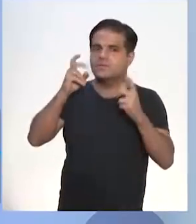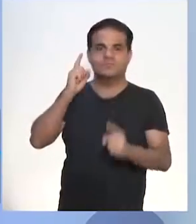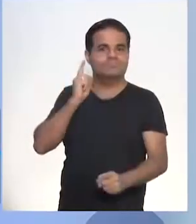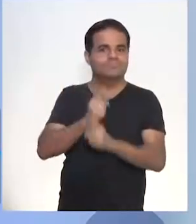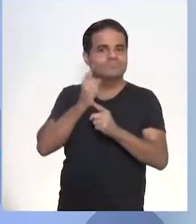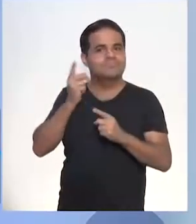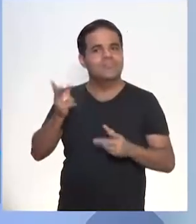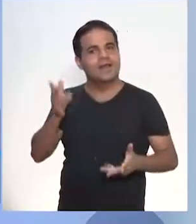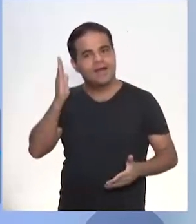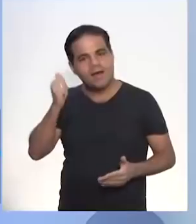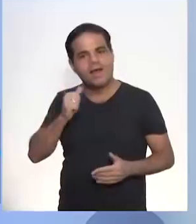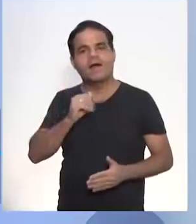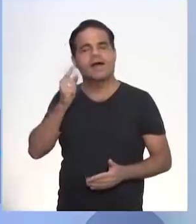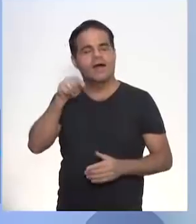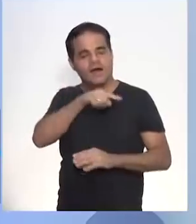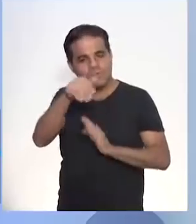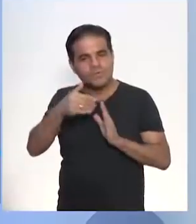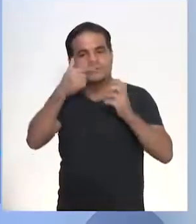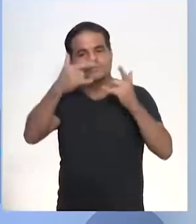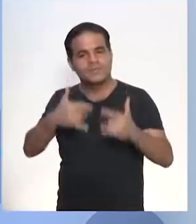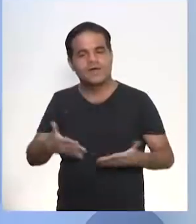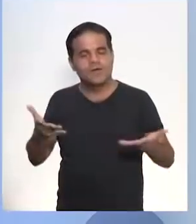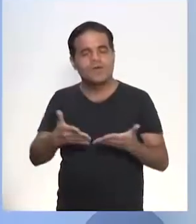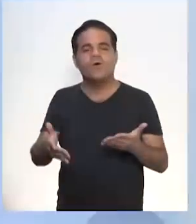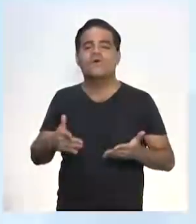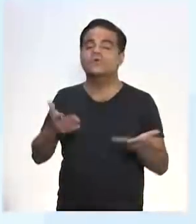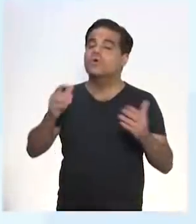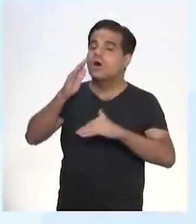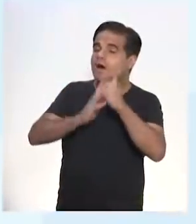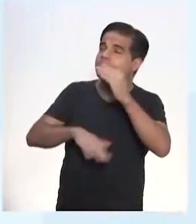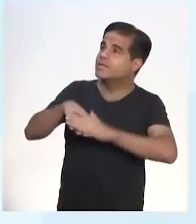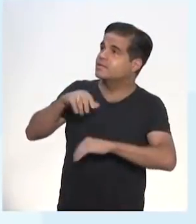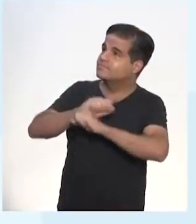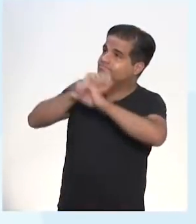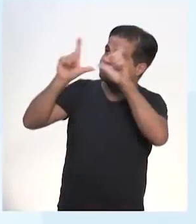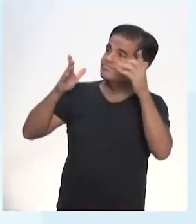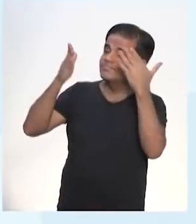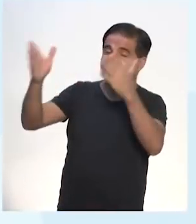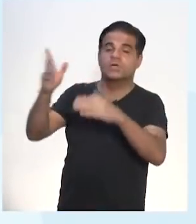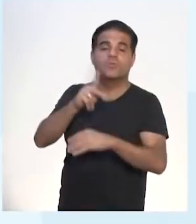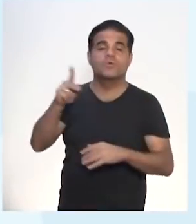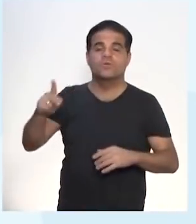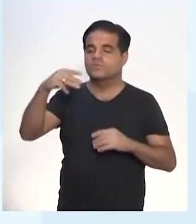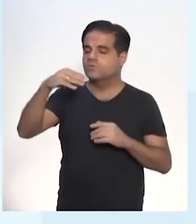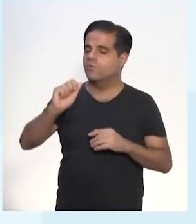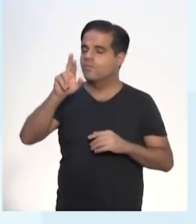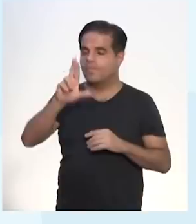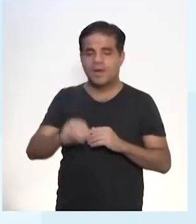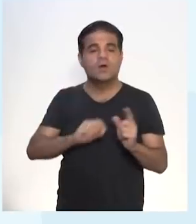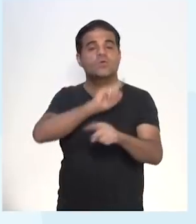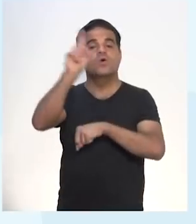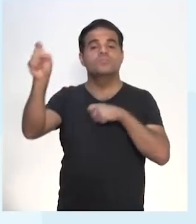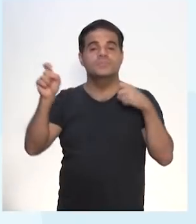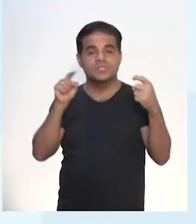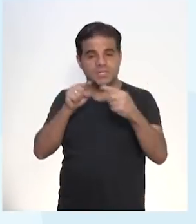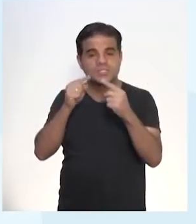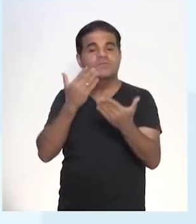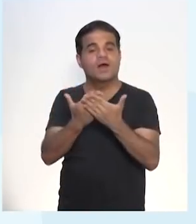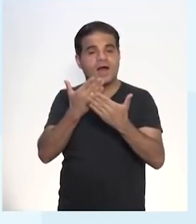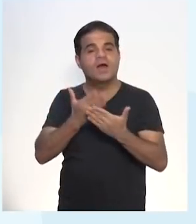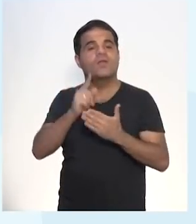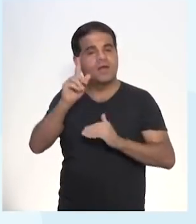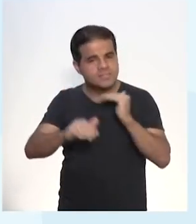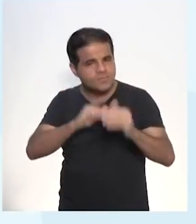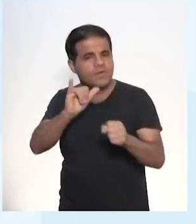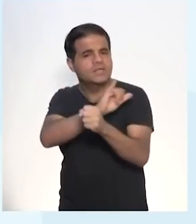aí quais são as habilidades e as competências que nós vamos trabalhar hoje com o professor Mauro aí lendo para a gente. O O objetivo objetivo da da aula. aula: